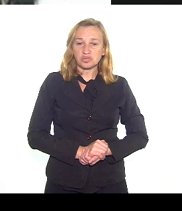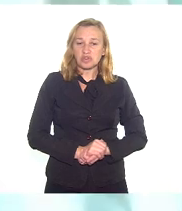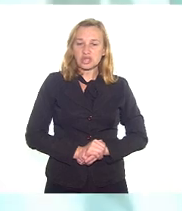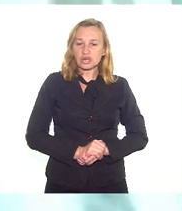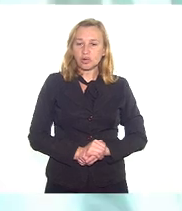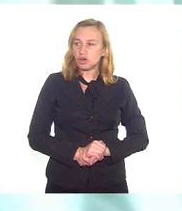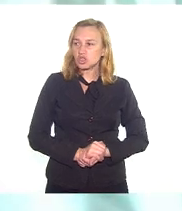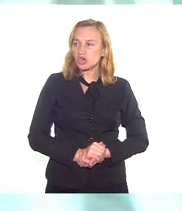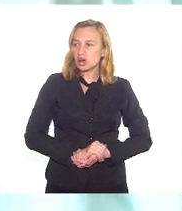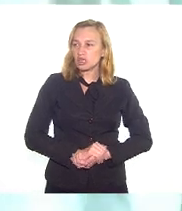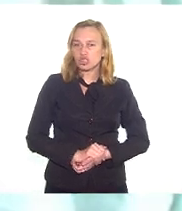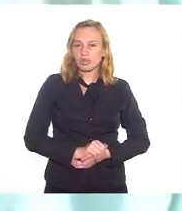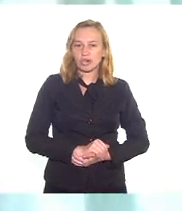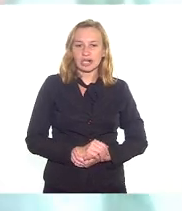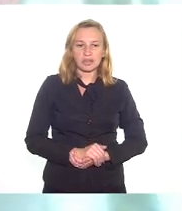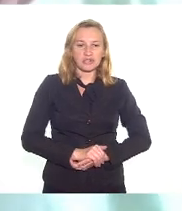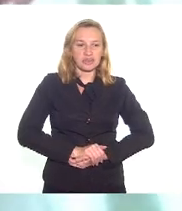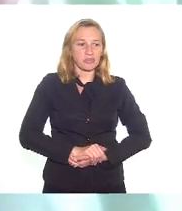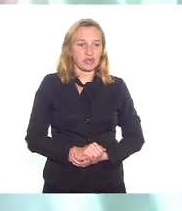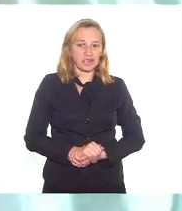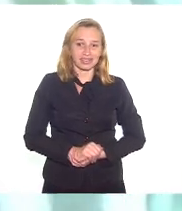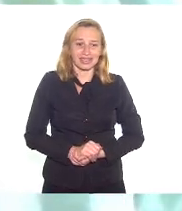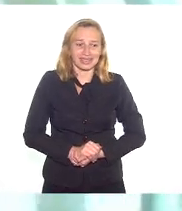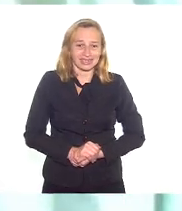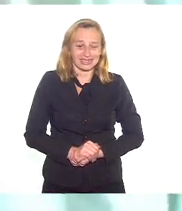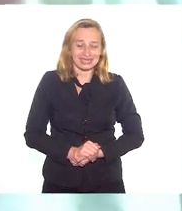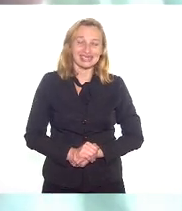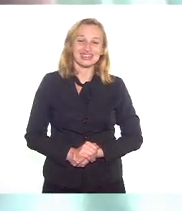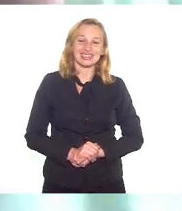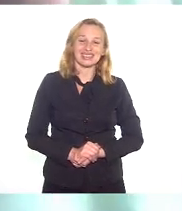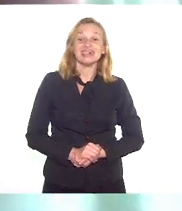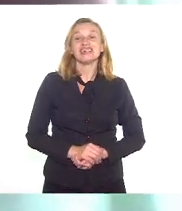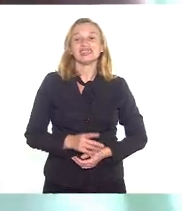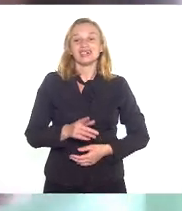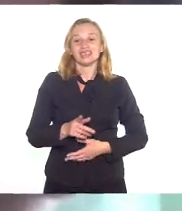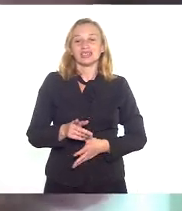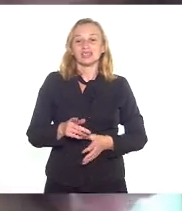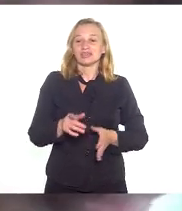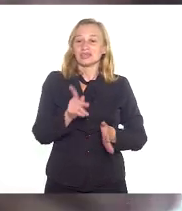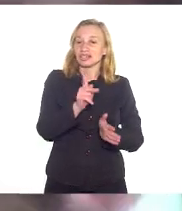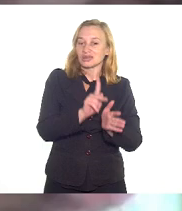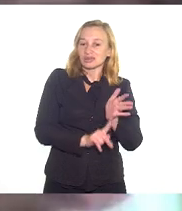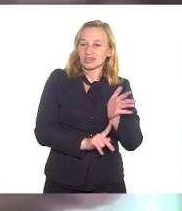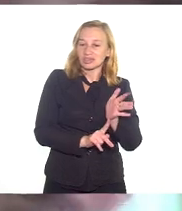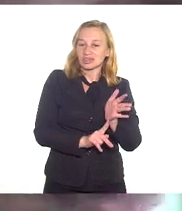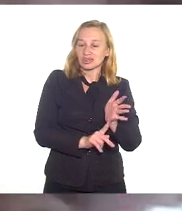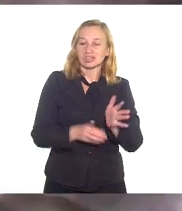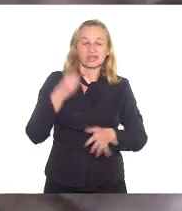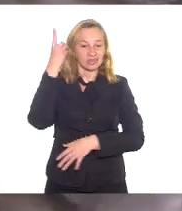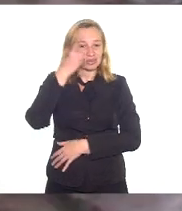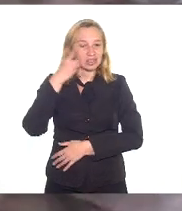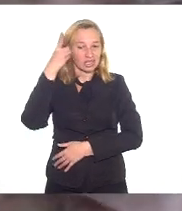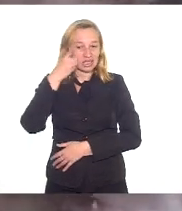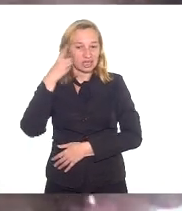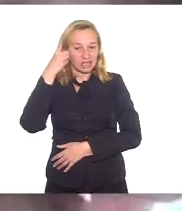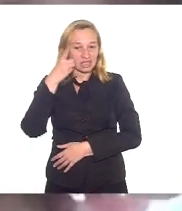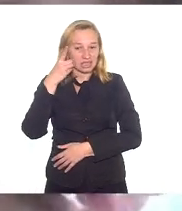Presidente democrático André Siciliano. O projeto da deputada Renata